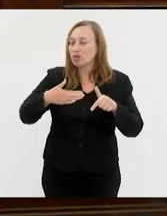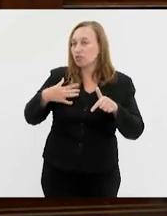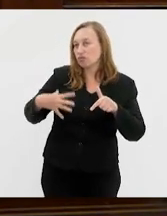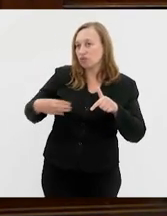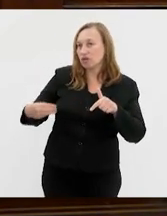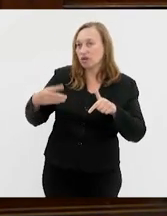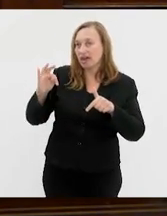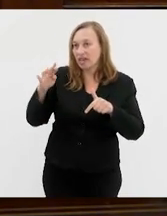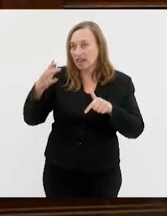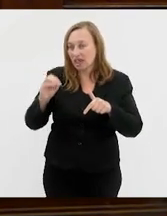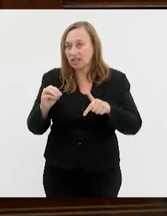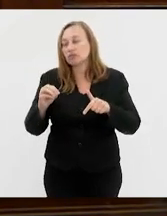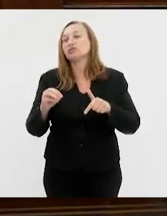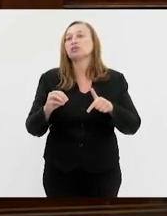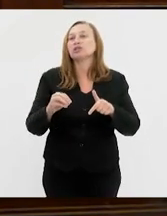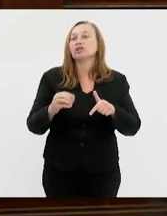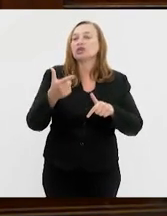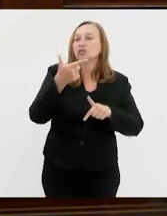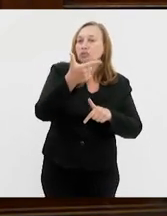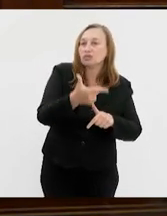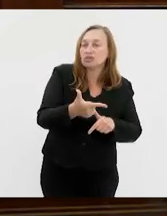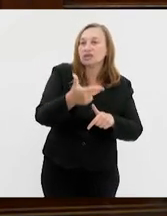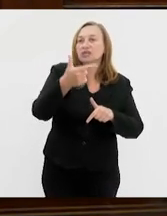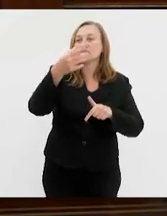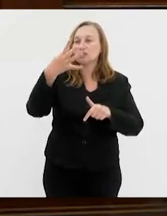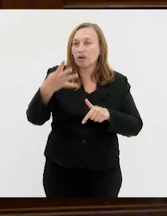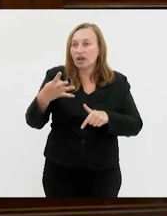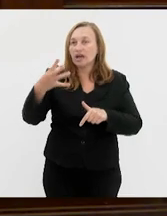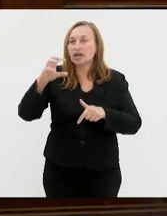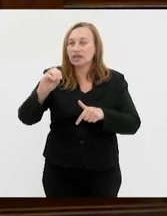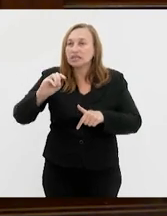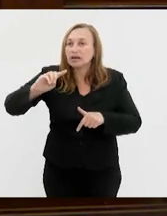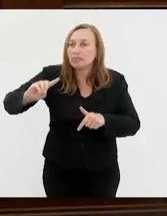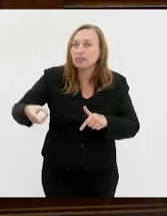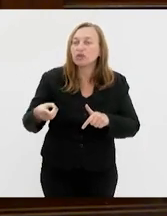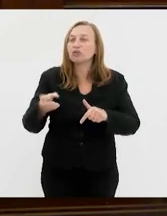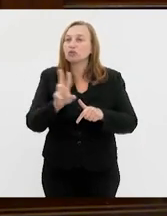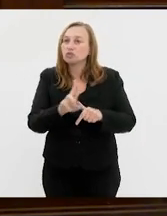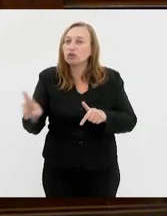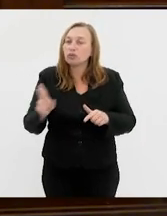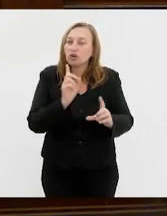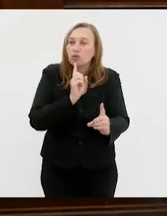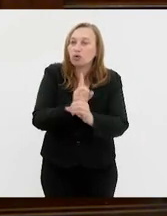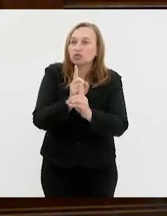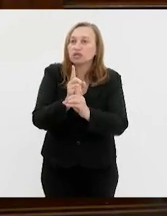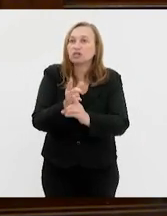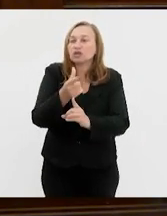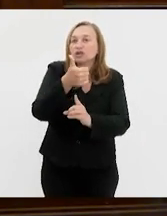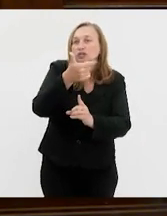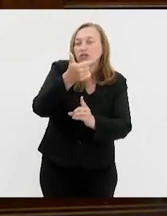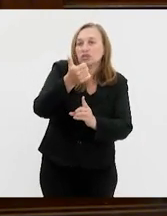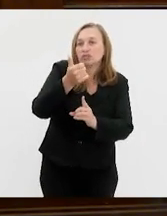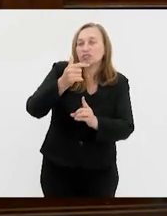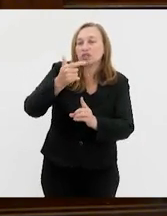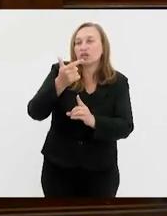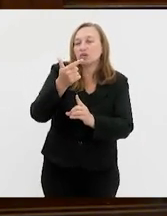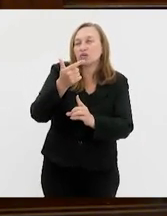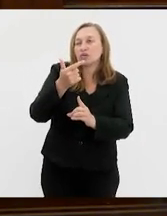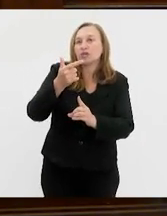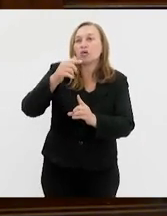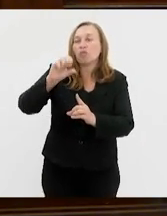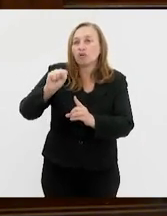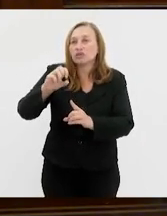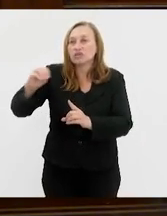e manuseamos 240 mil nomes. E encontramos lá quase 12.800